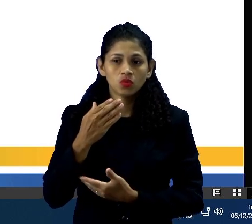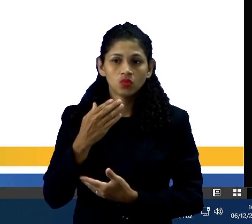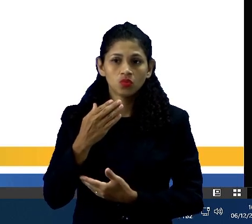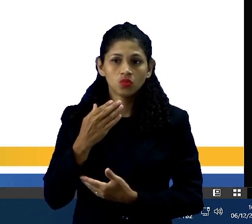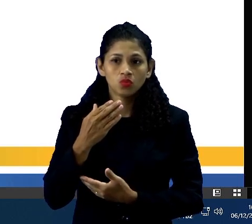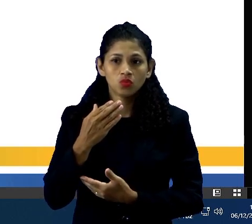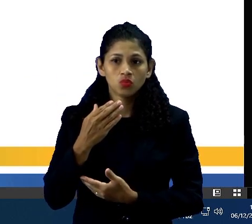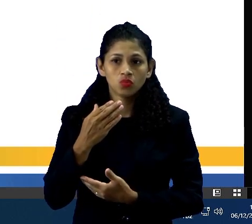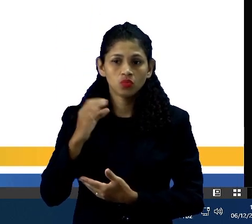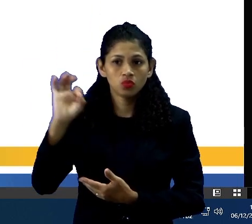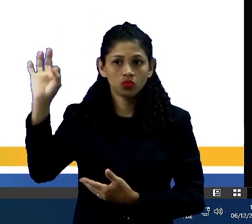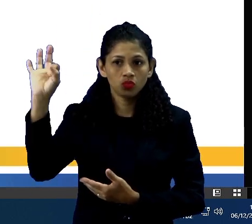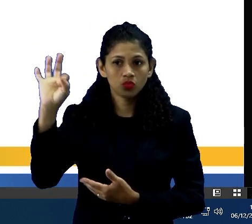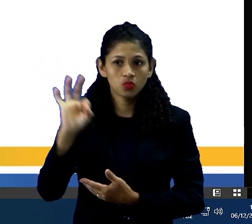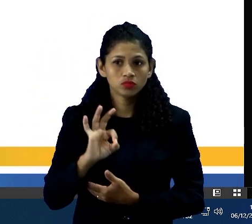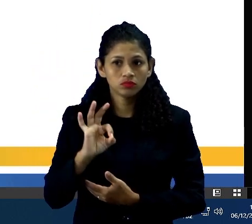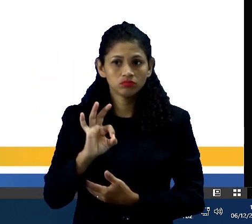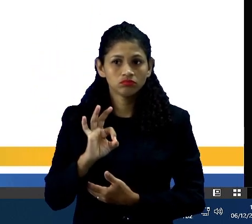final pago.